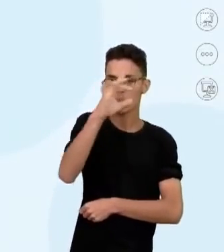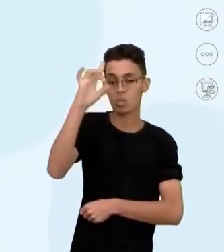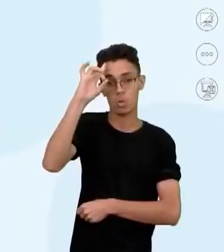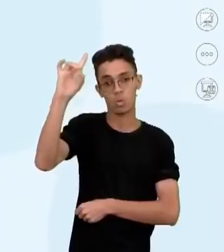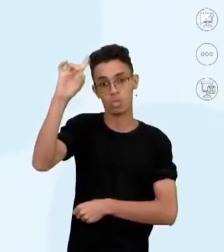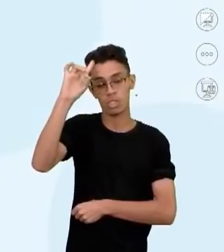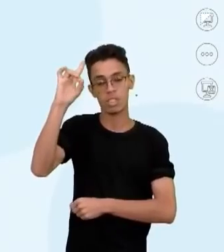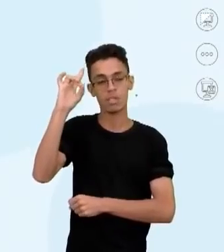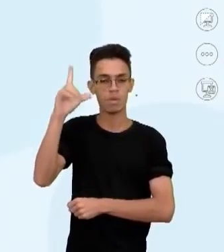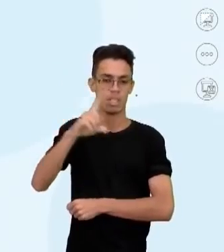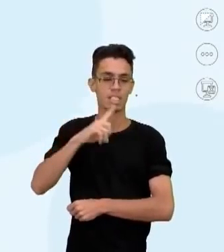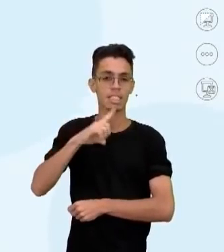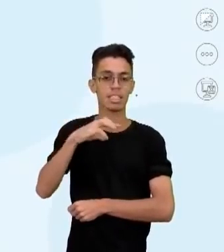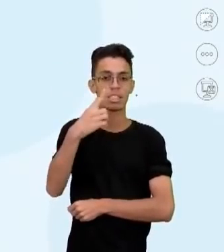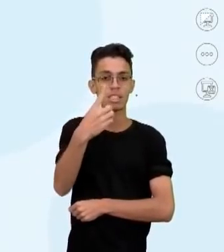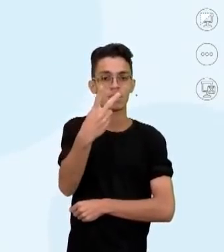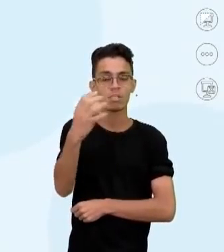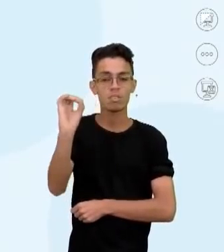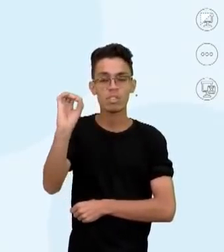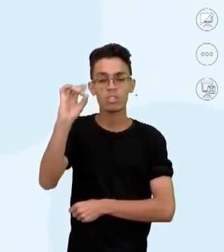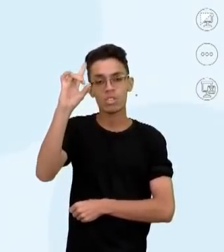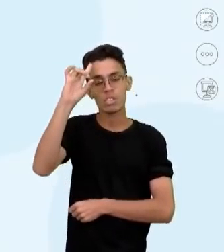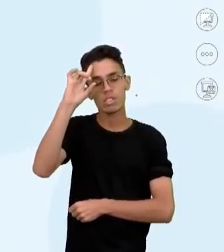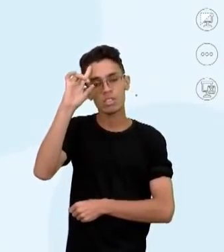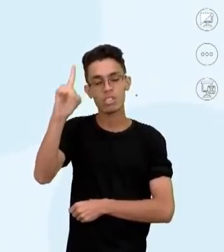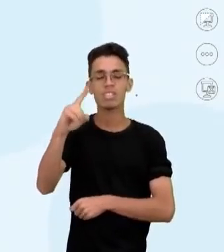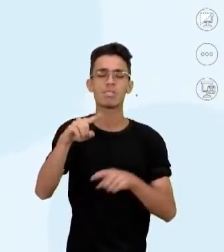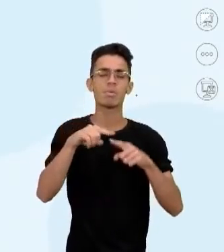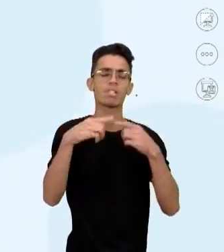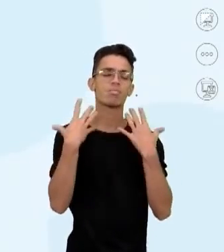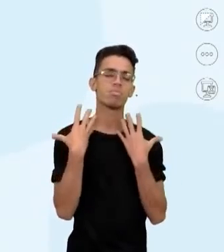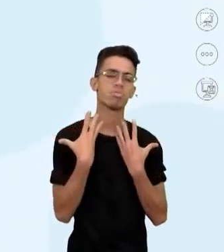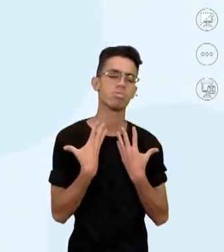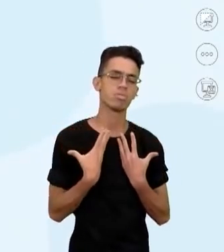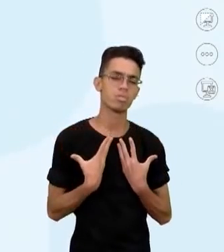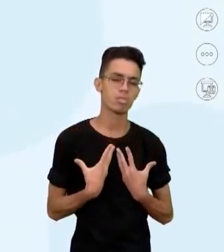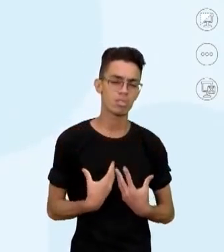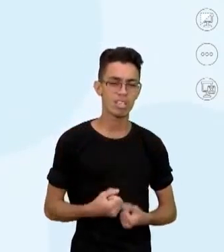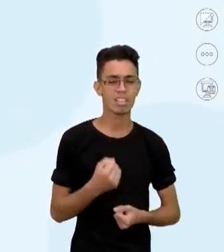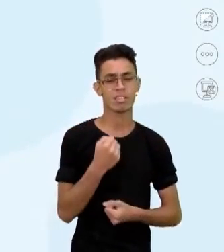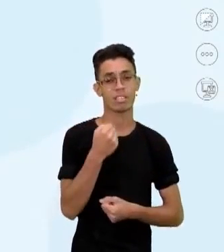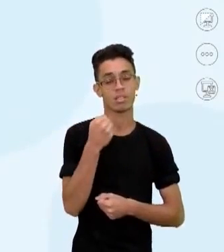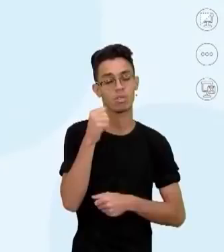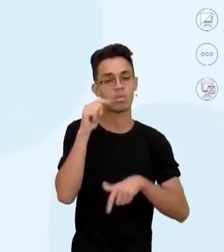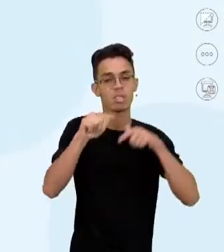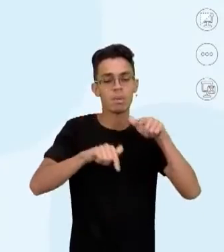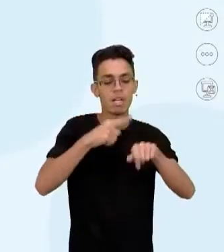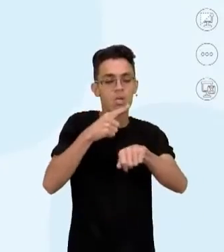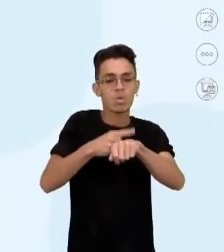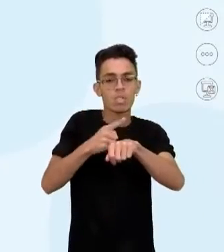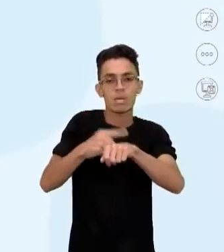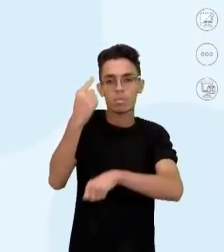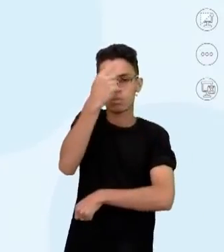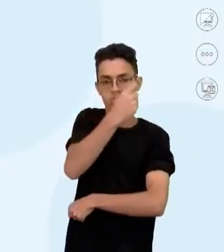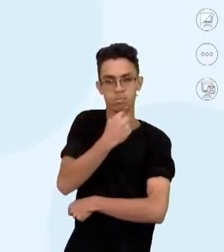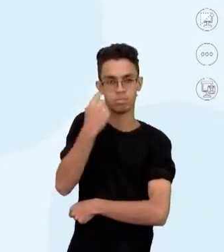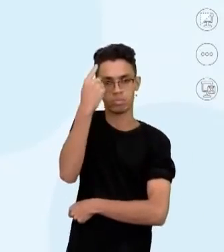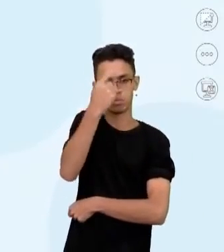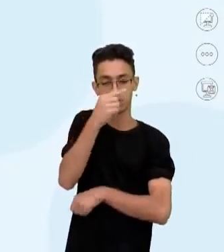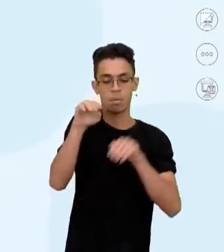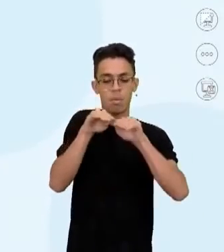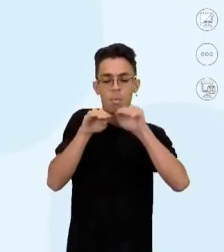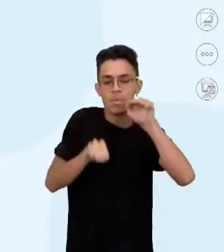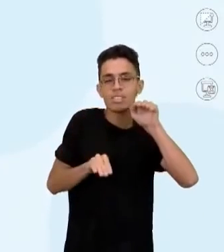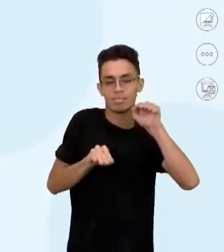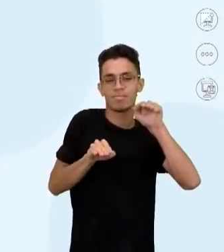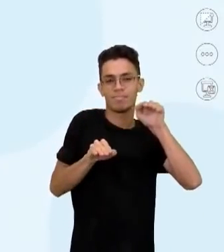dias. Mas ele está ficando cansado de trabalhar 10 horas. Ele vai trabalhar menos tempo por dia. Então, se ele vai trabalhar menos